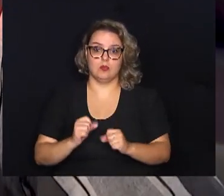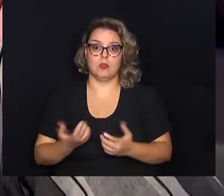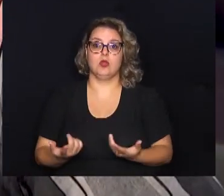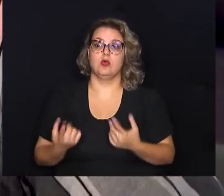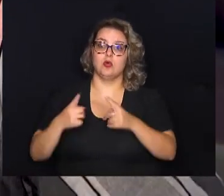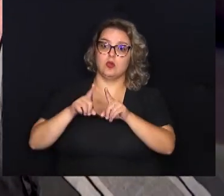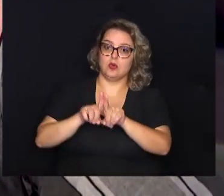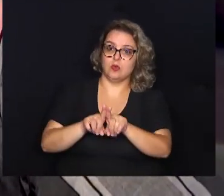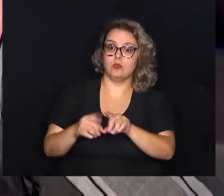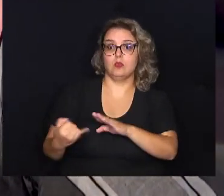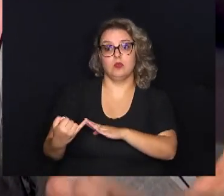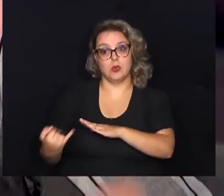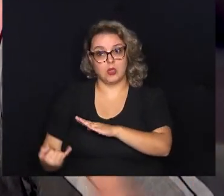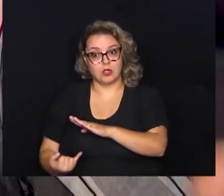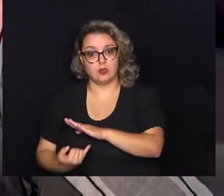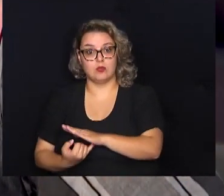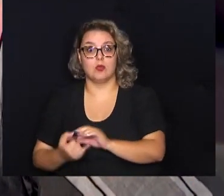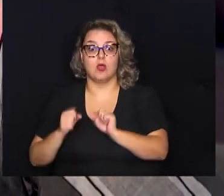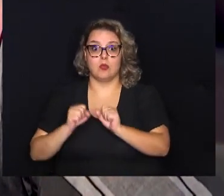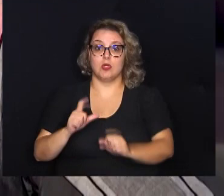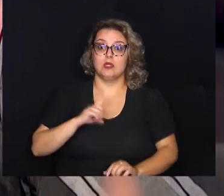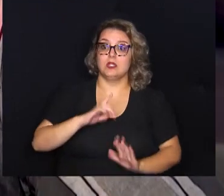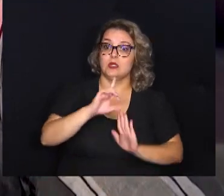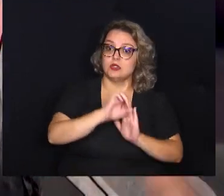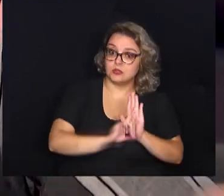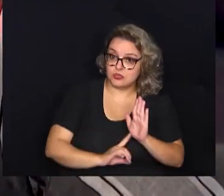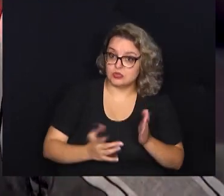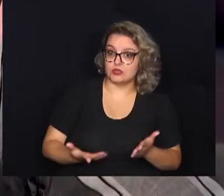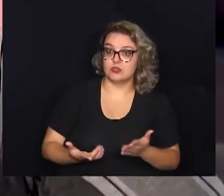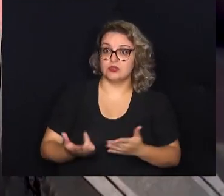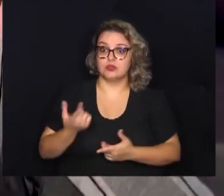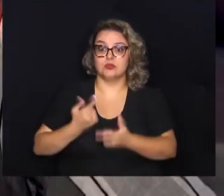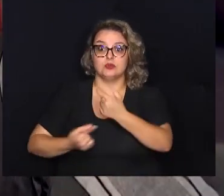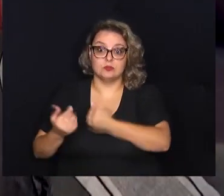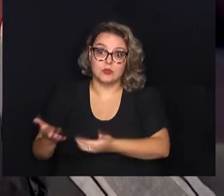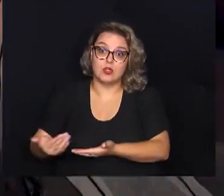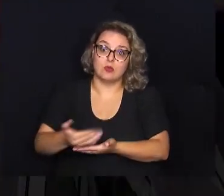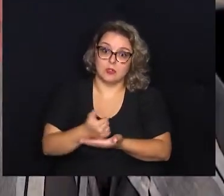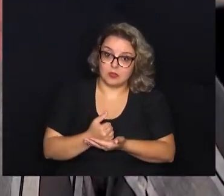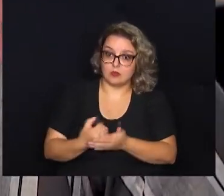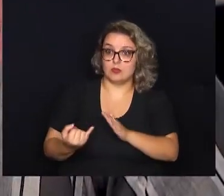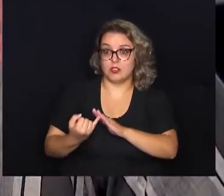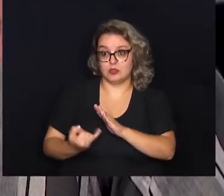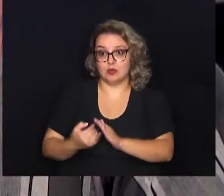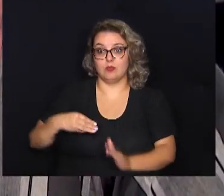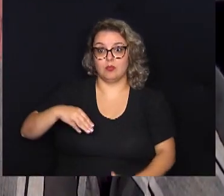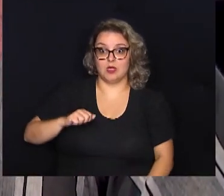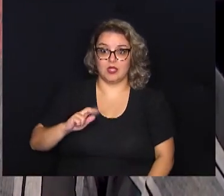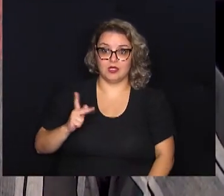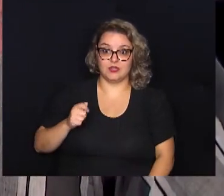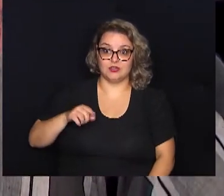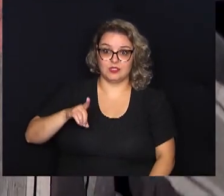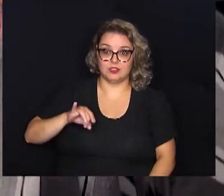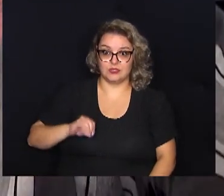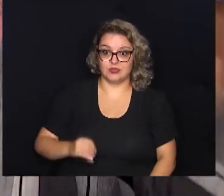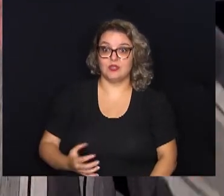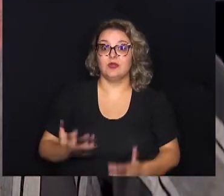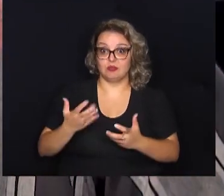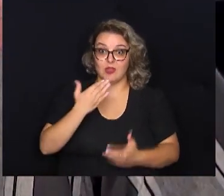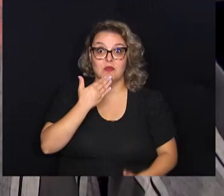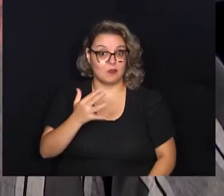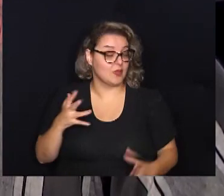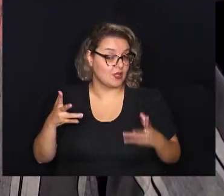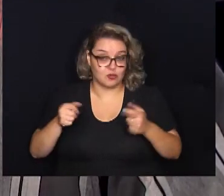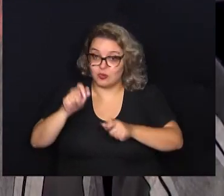com a instituição para poder ter o direito, no caso, de arrecadar recursos financeiros para a instituição Machadinho. Eu quero fazer um apelo mesmo para que todas as